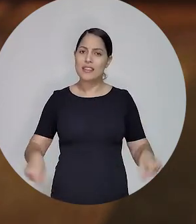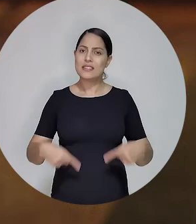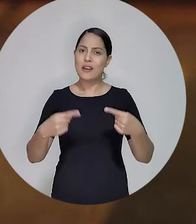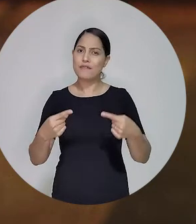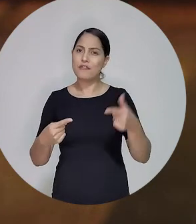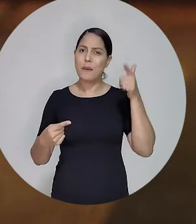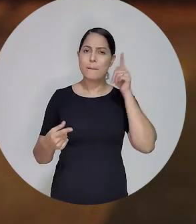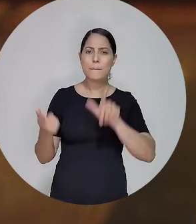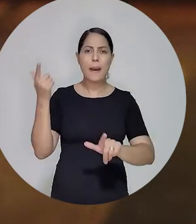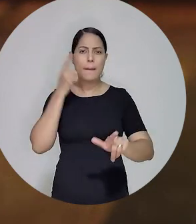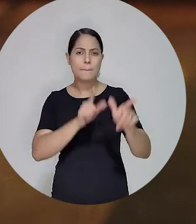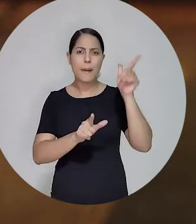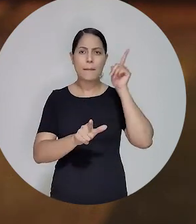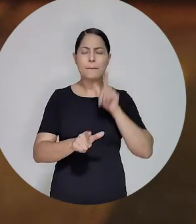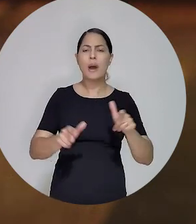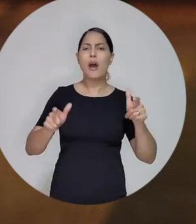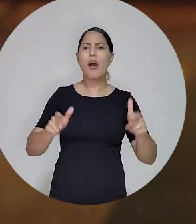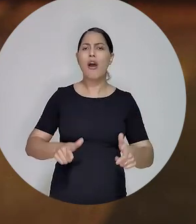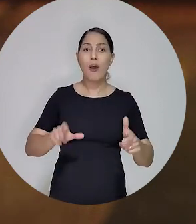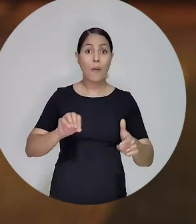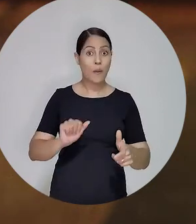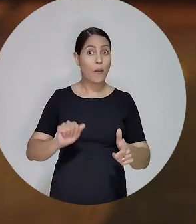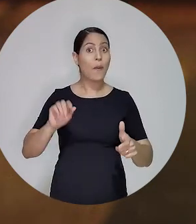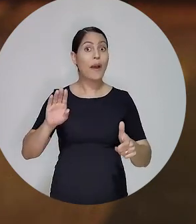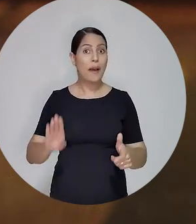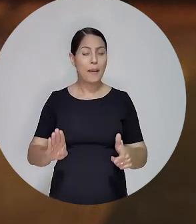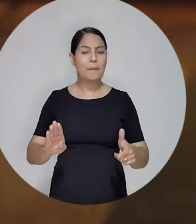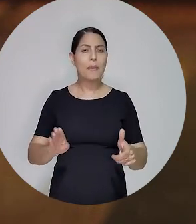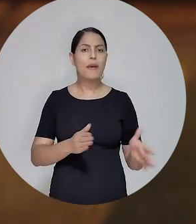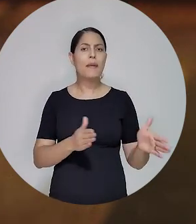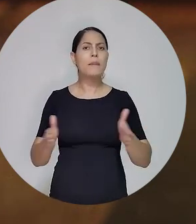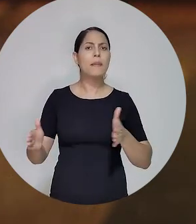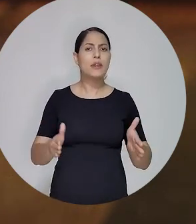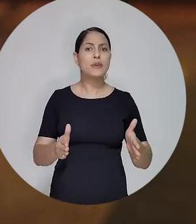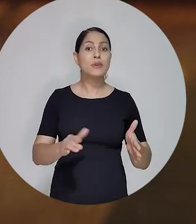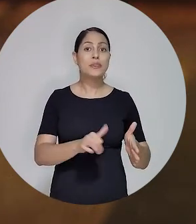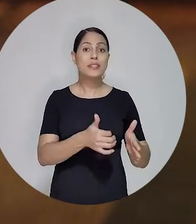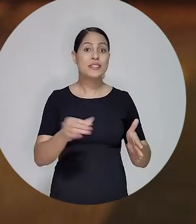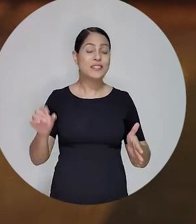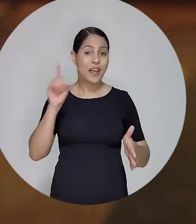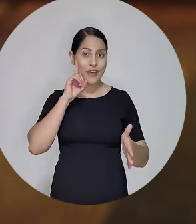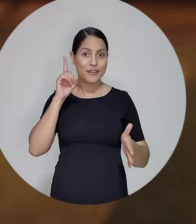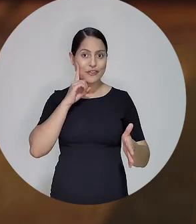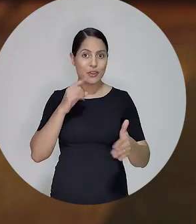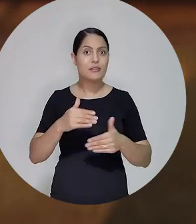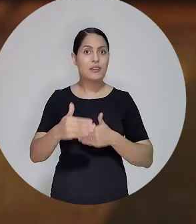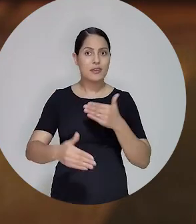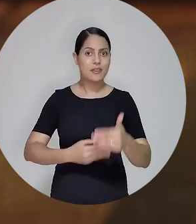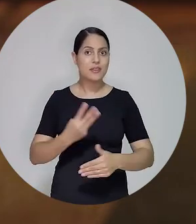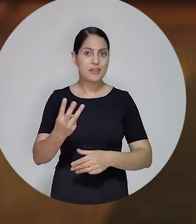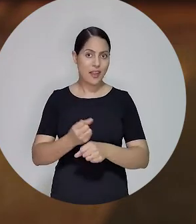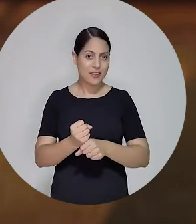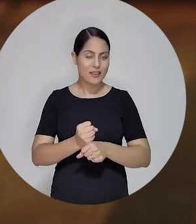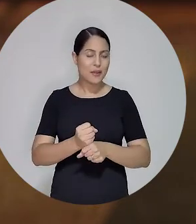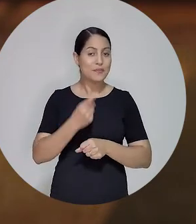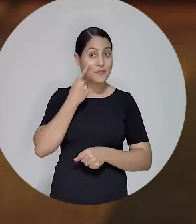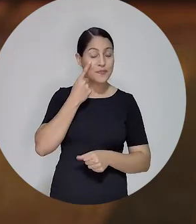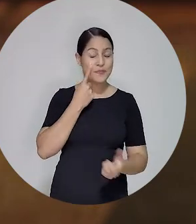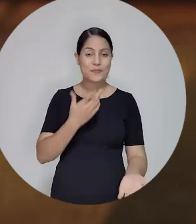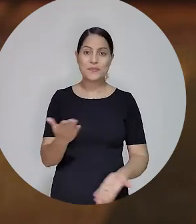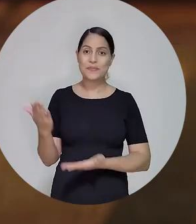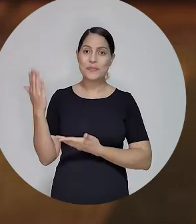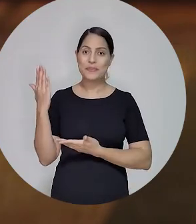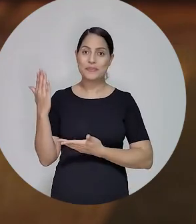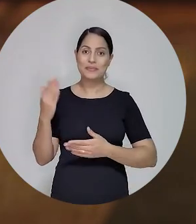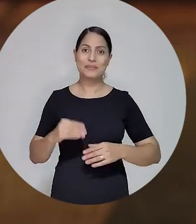publicação deste mês evidencia os desafios e conquistas da Ordem dos Advogados do Brasil nos 100 primeiros dias de gestão